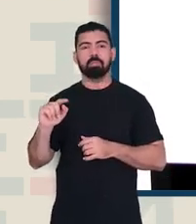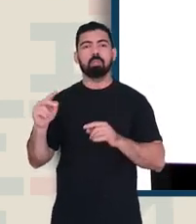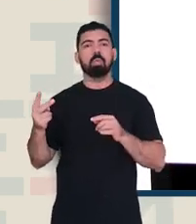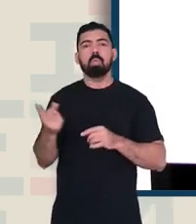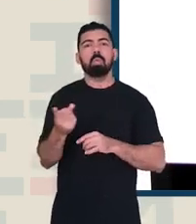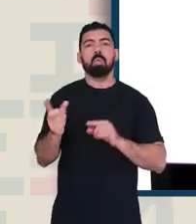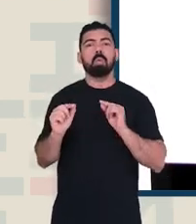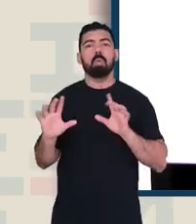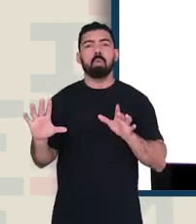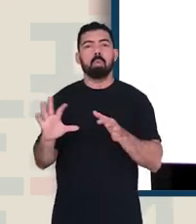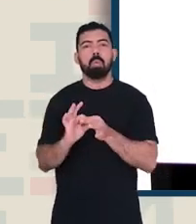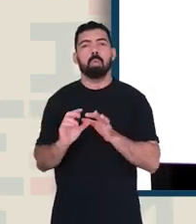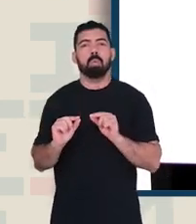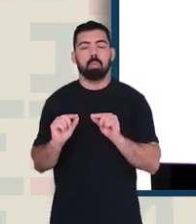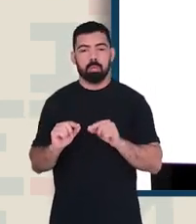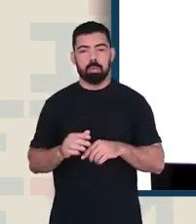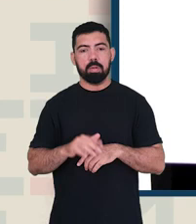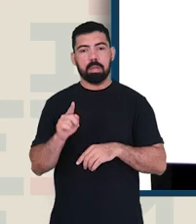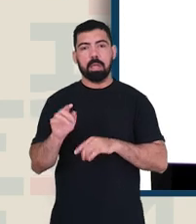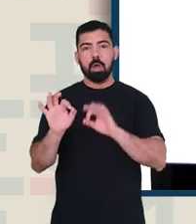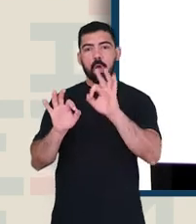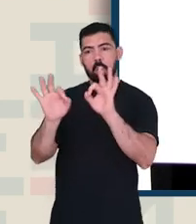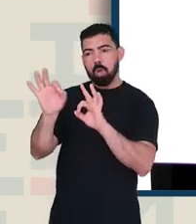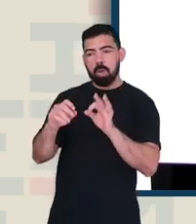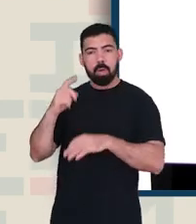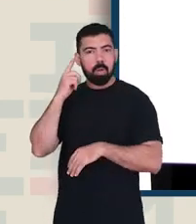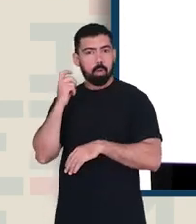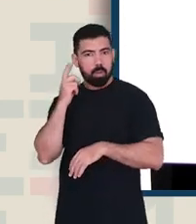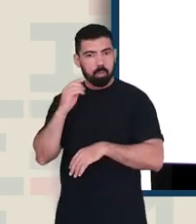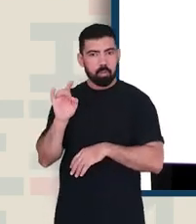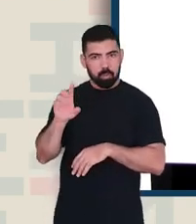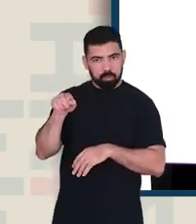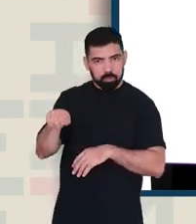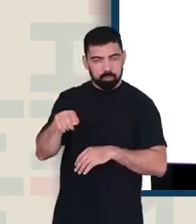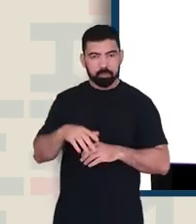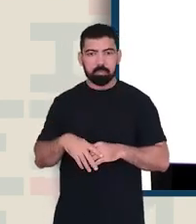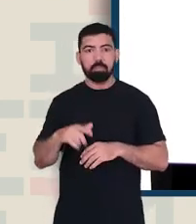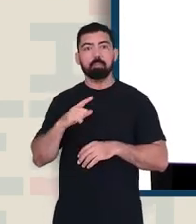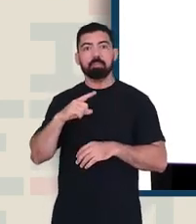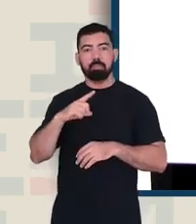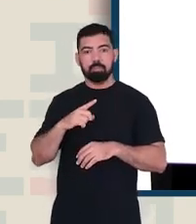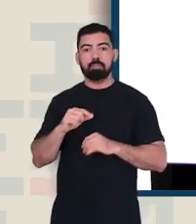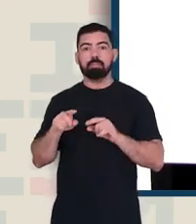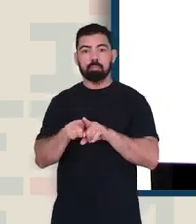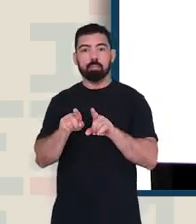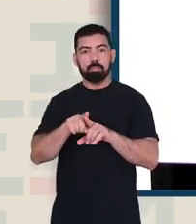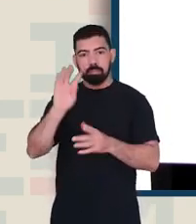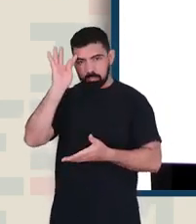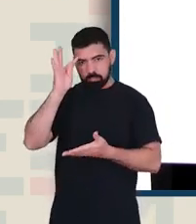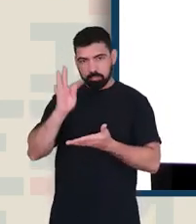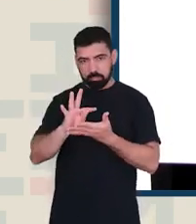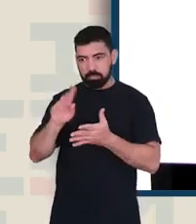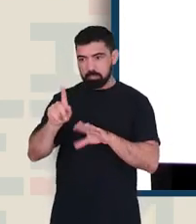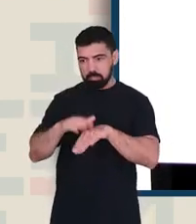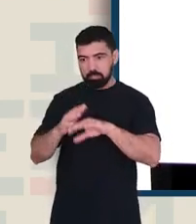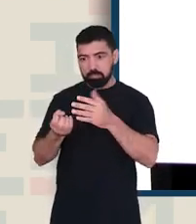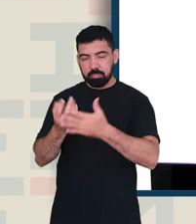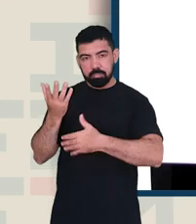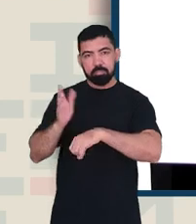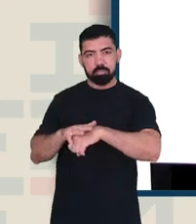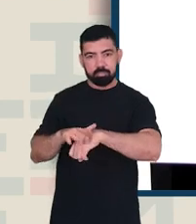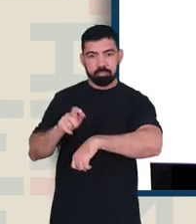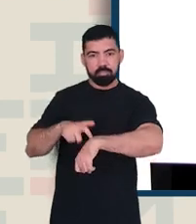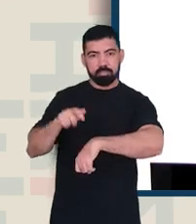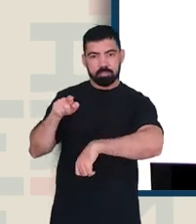unicamente na organização do som em si, tem todo o transfondo teórico que eles estão criando no